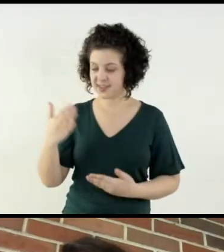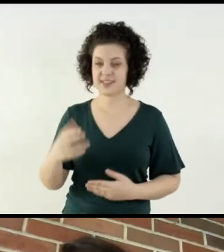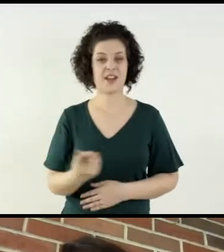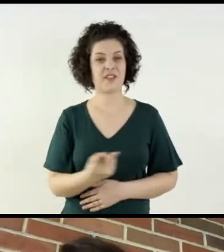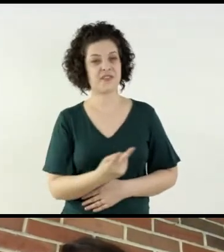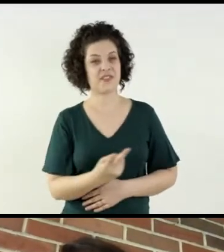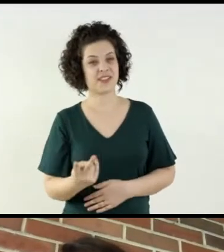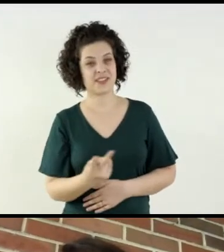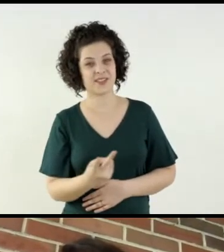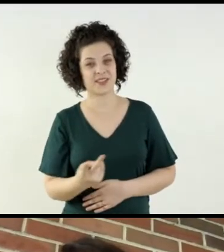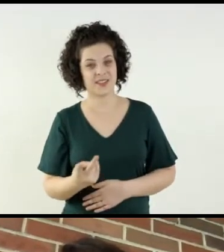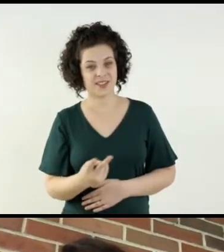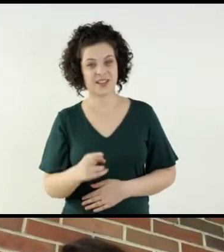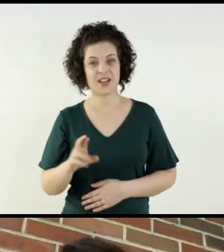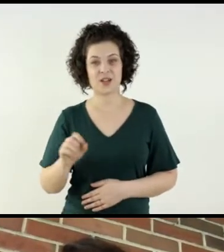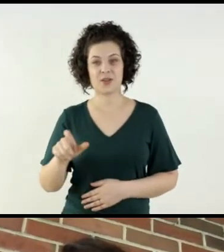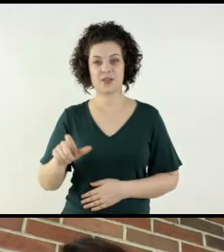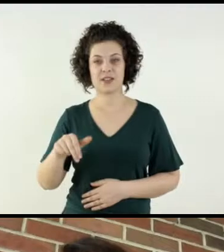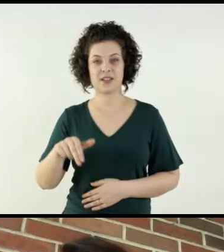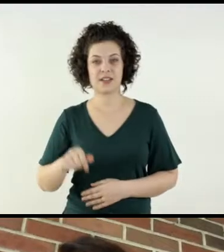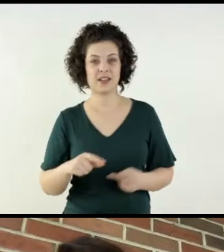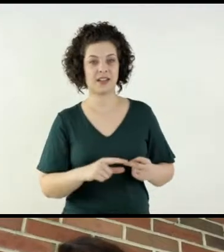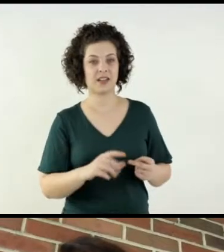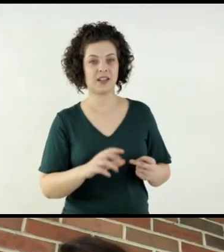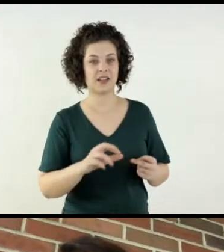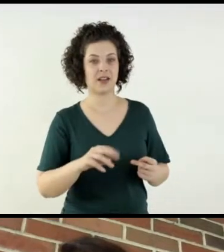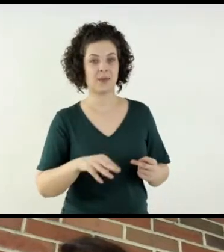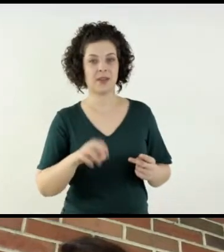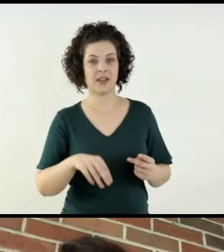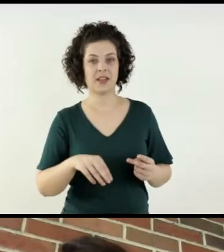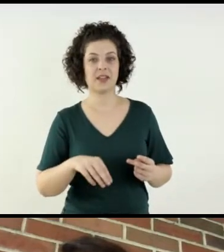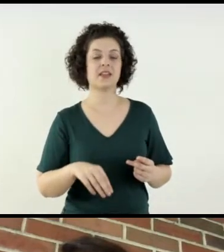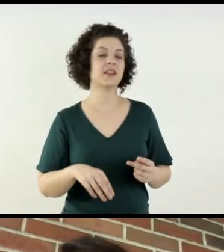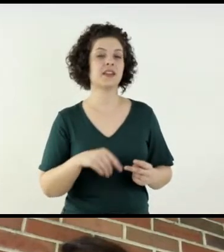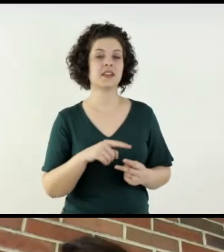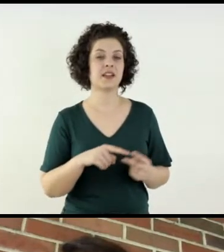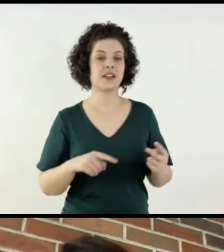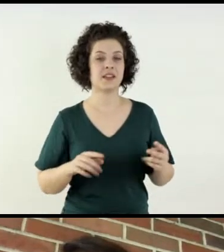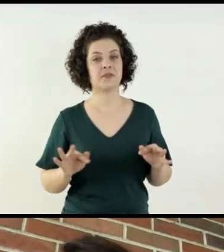duas, Roxana, Carmen. Foi muito bom. Uma pena que a gente tem que